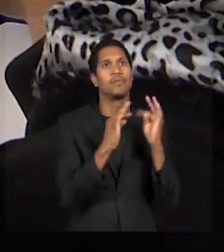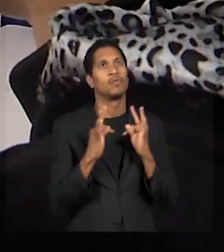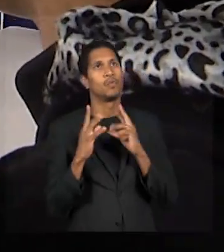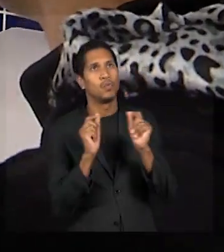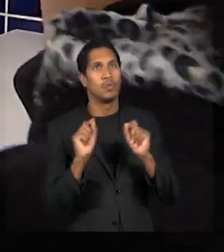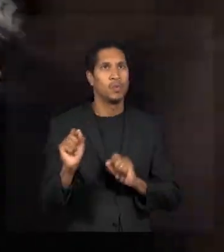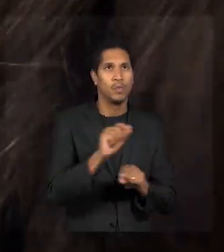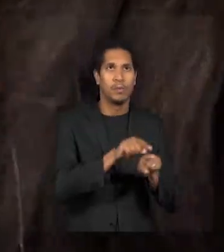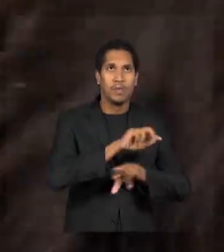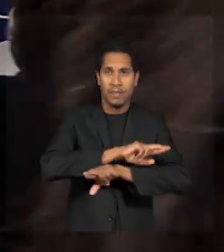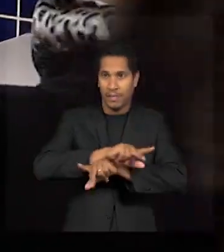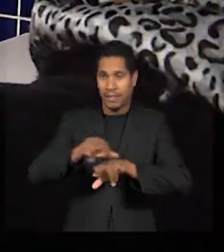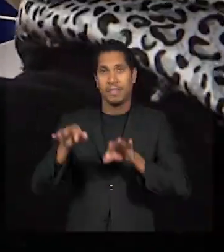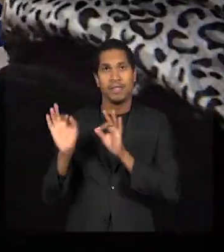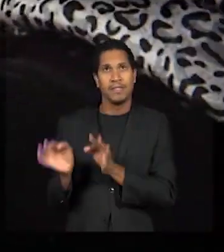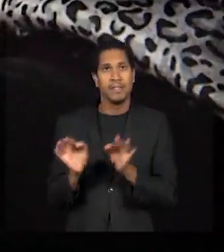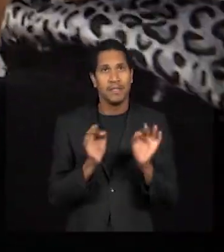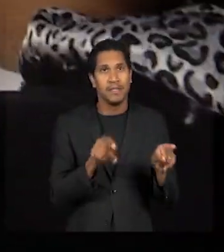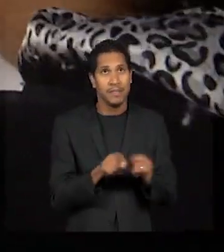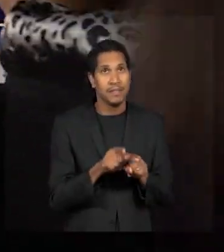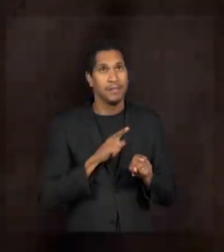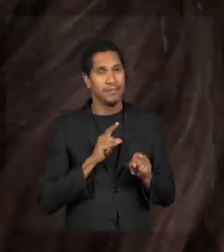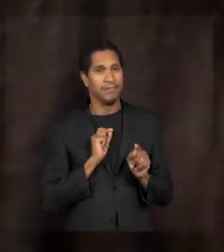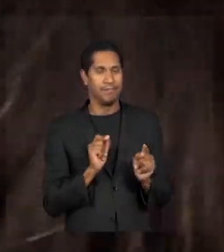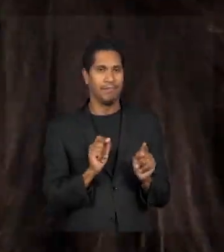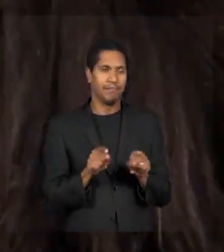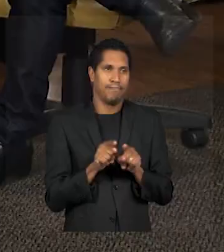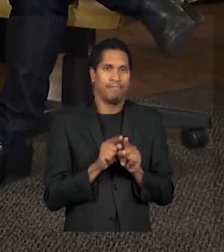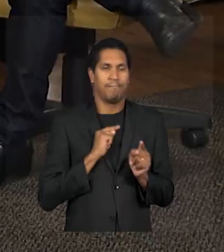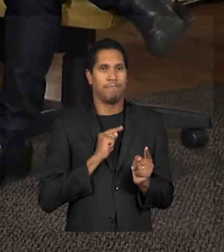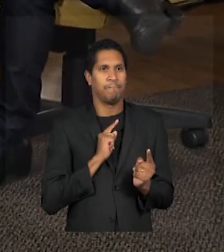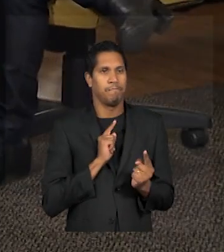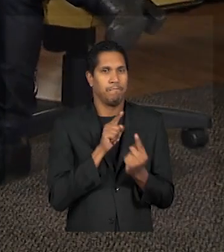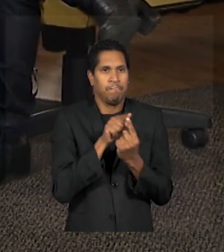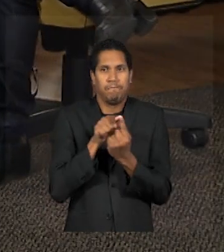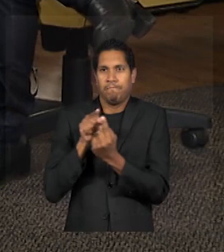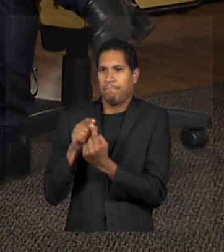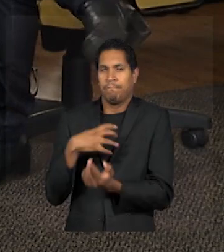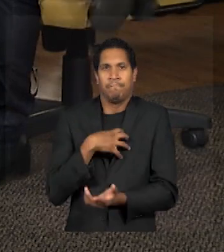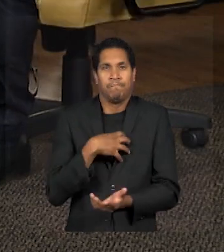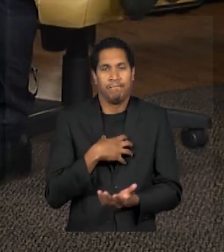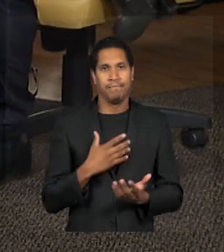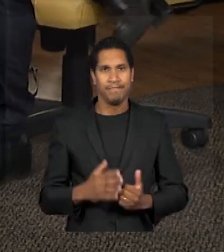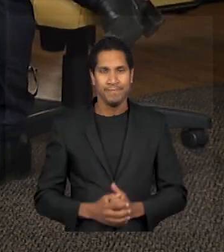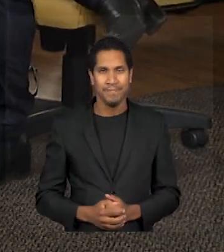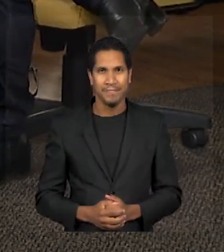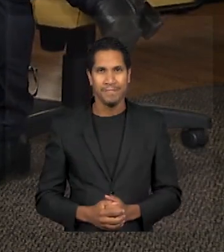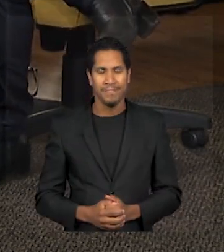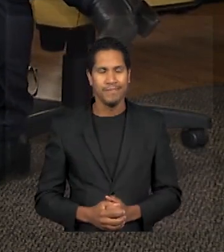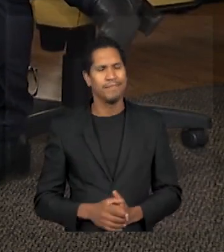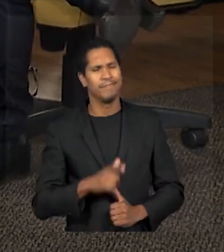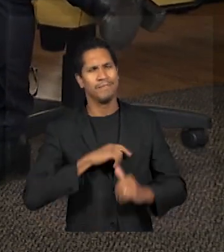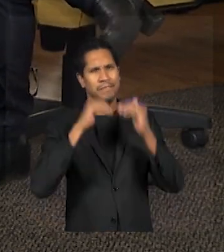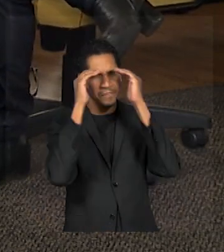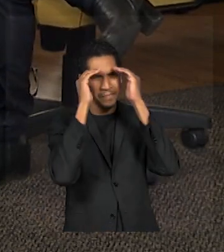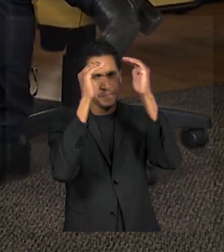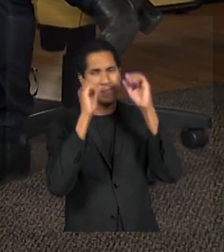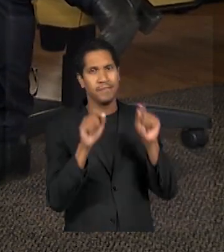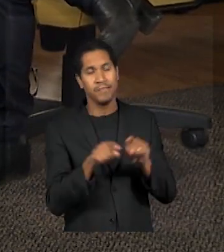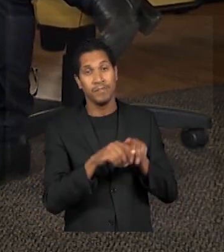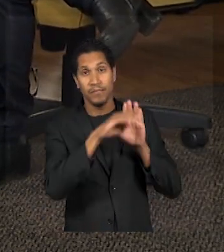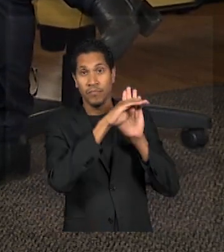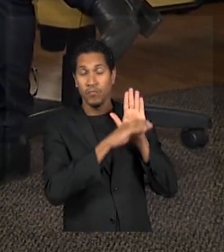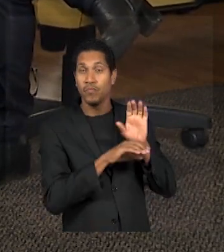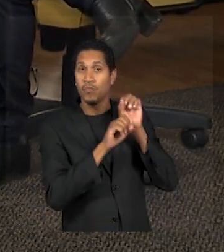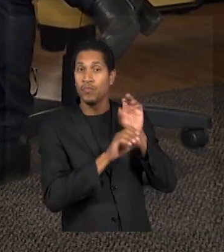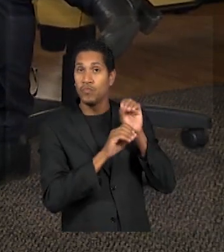as minhas diferenças e as minhas especificidades. Falando em respeito, os programas educacionais